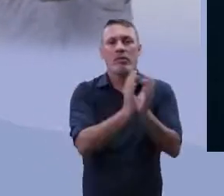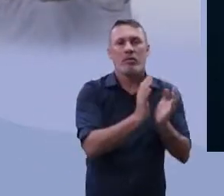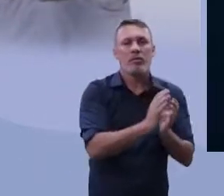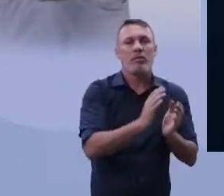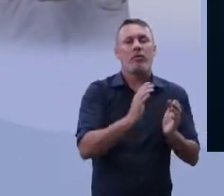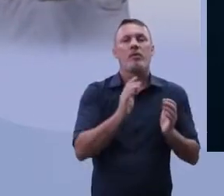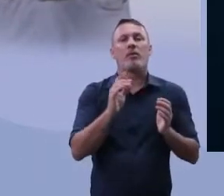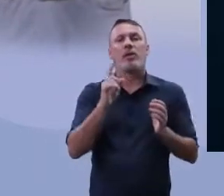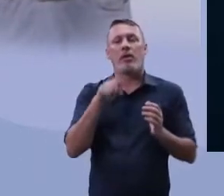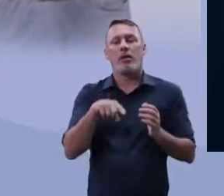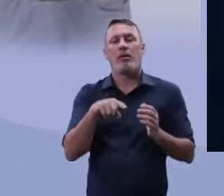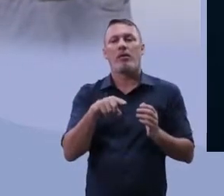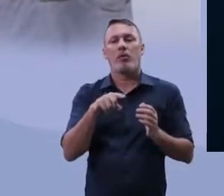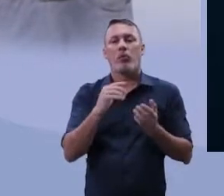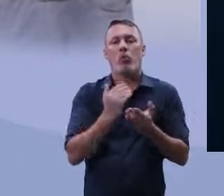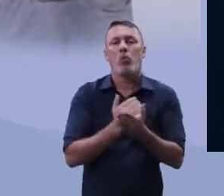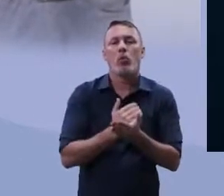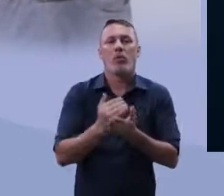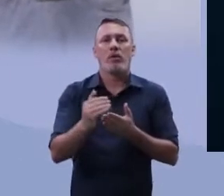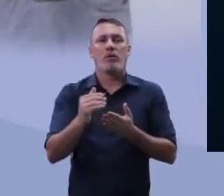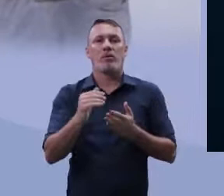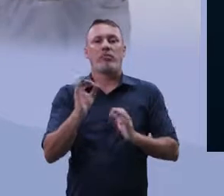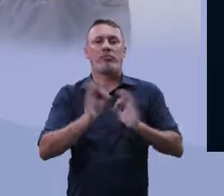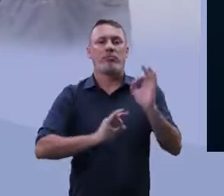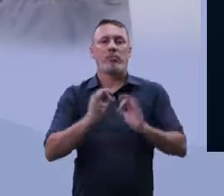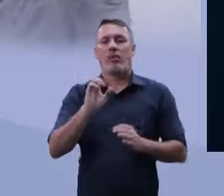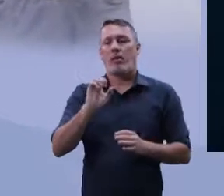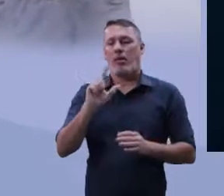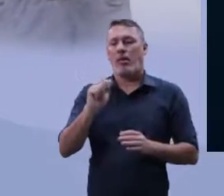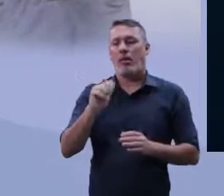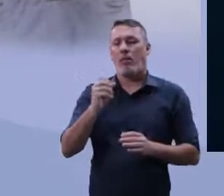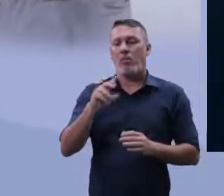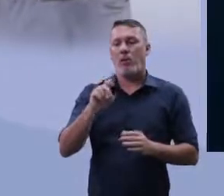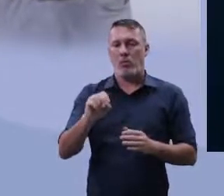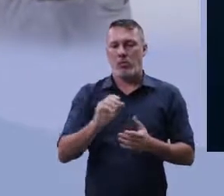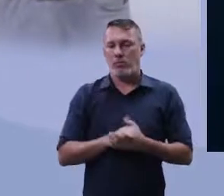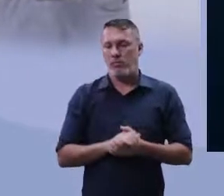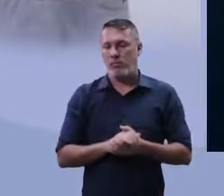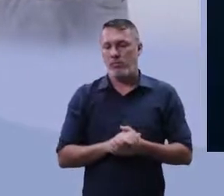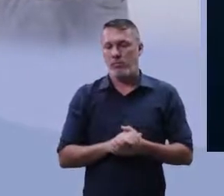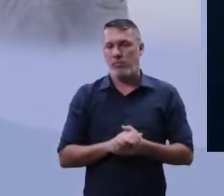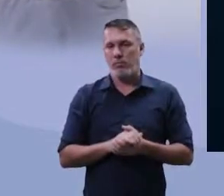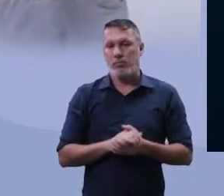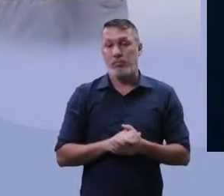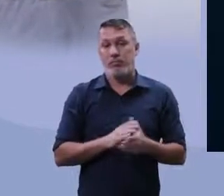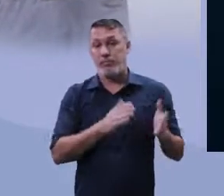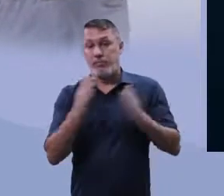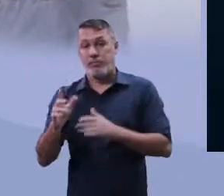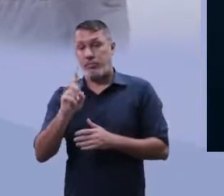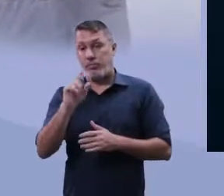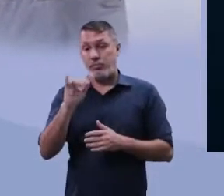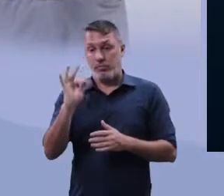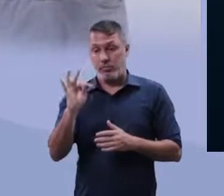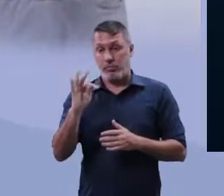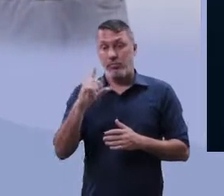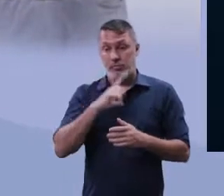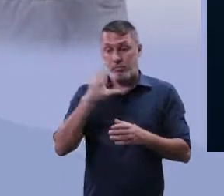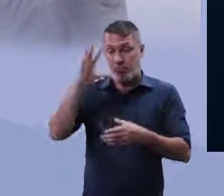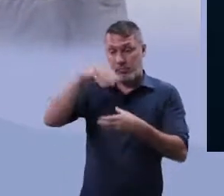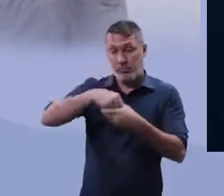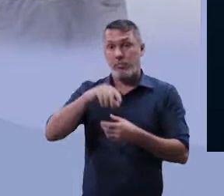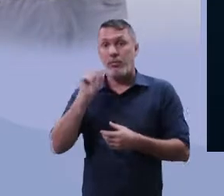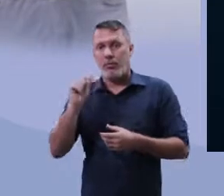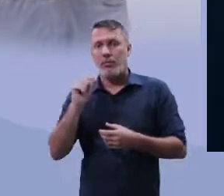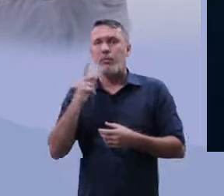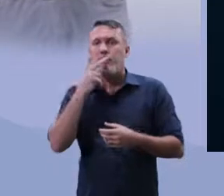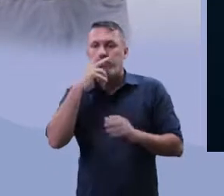produtos, né, do setor primário já semi-elaborados. Então, nós vamos ver que essa DIT ela